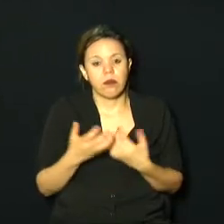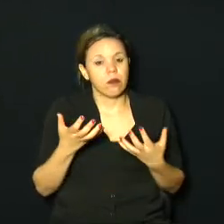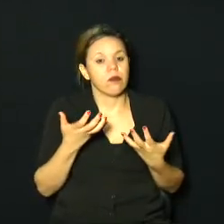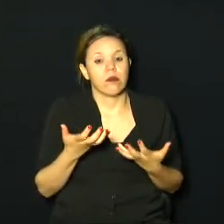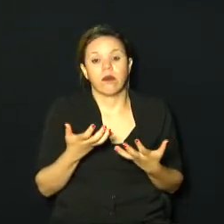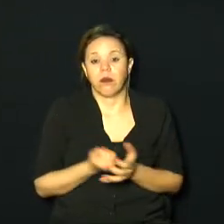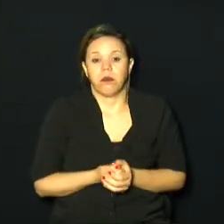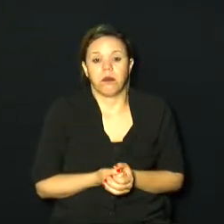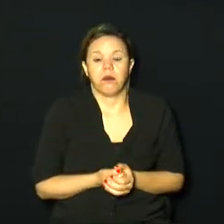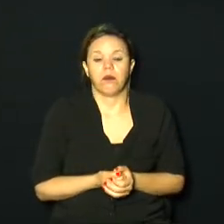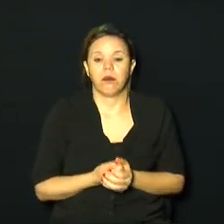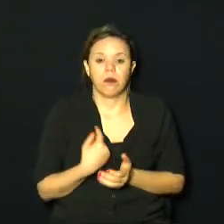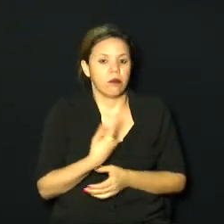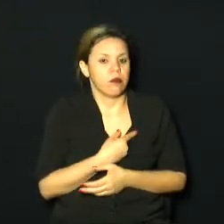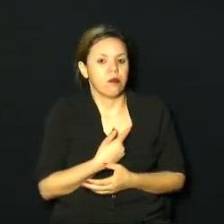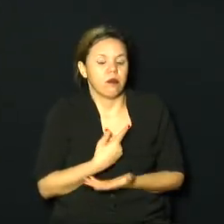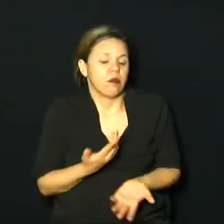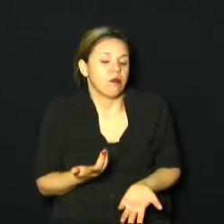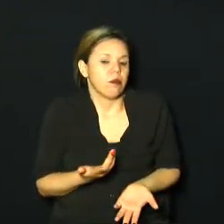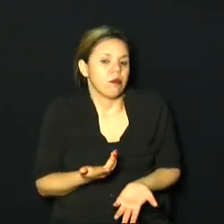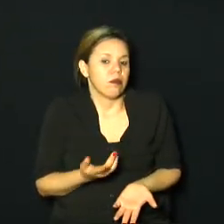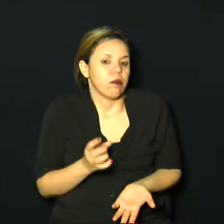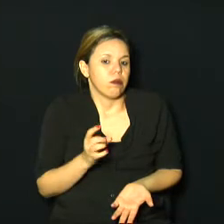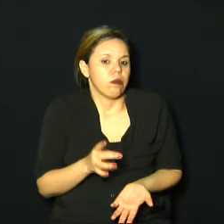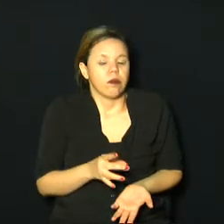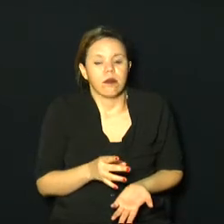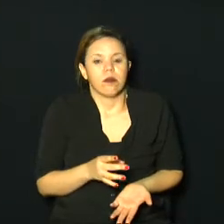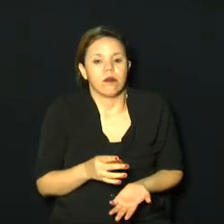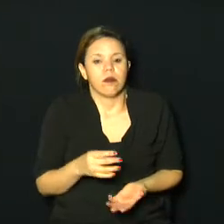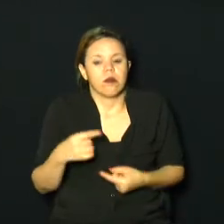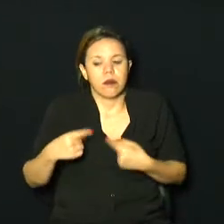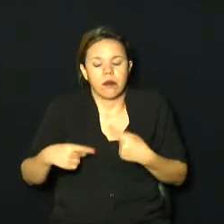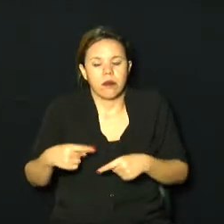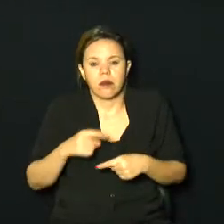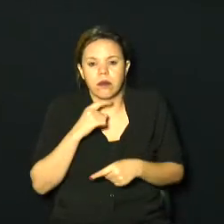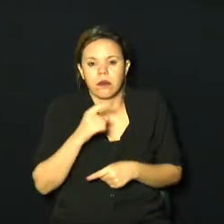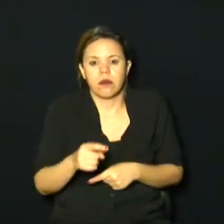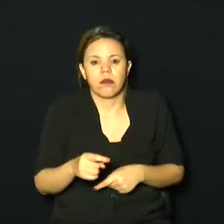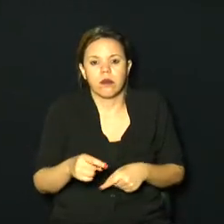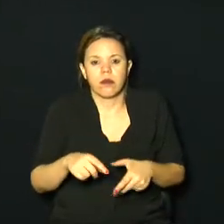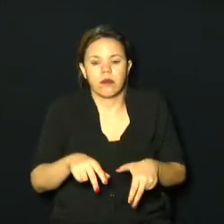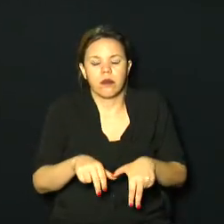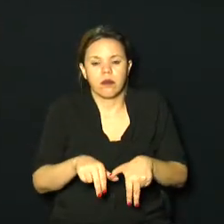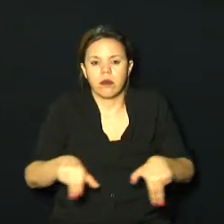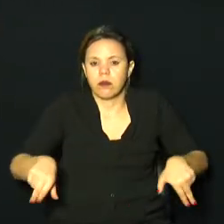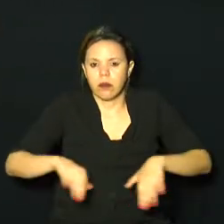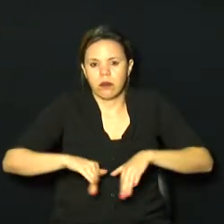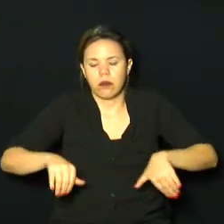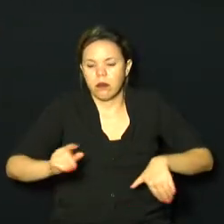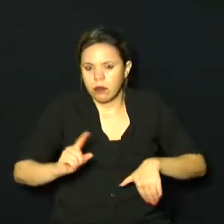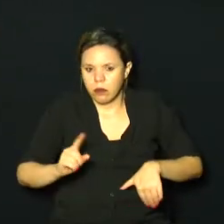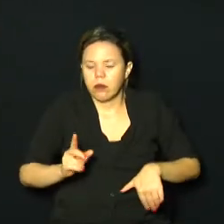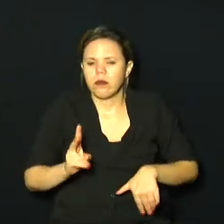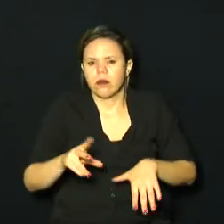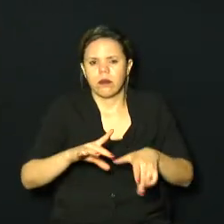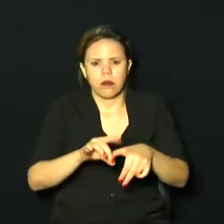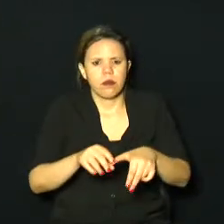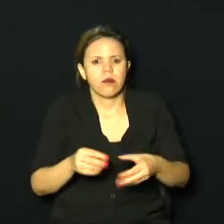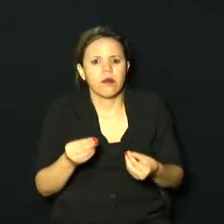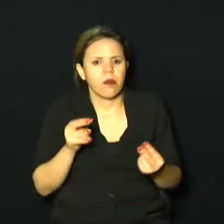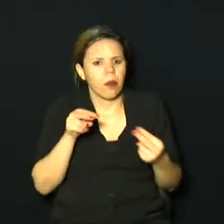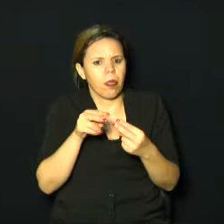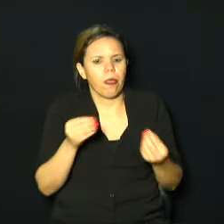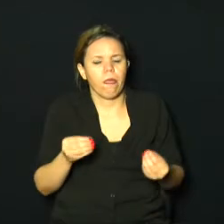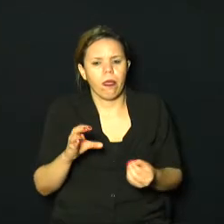senão nós não vamos deixar, não é só um lema político no sentido de ninguém larga a mão para ninguém. Como é que a gente vai olhar a